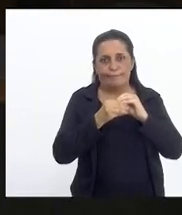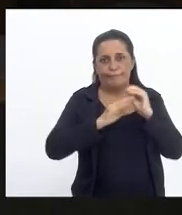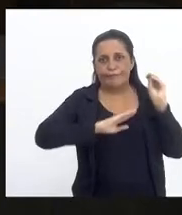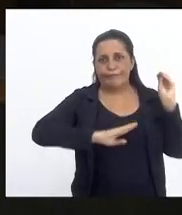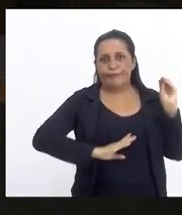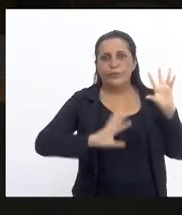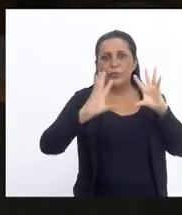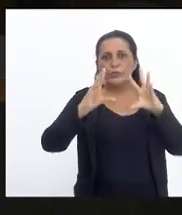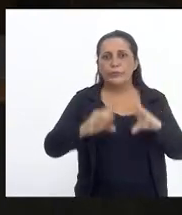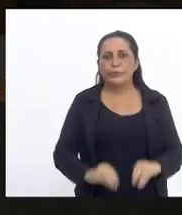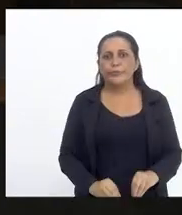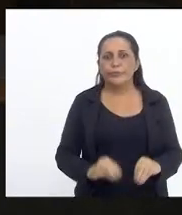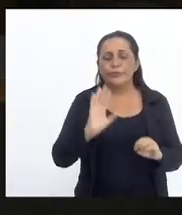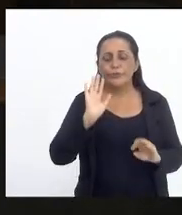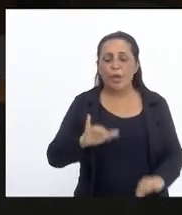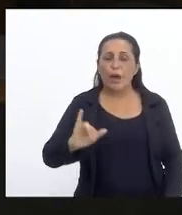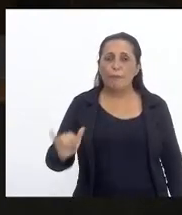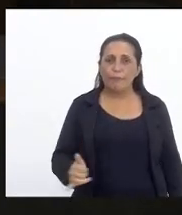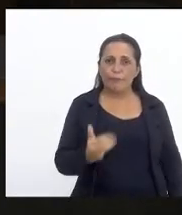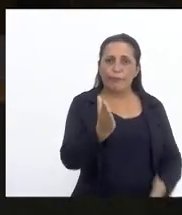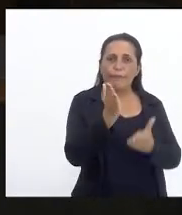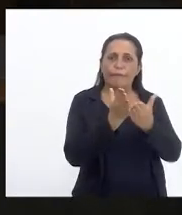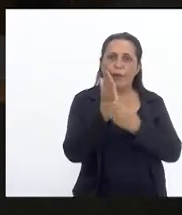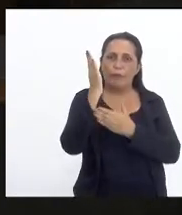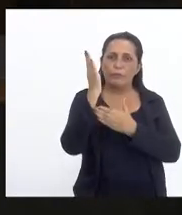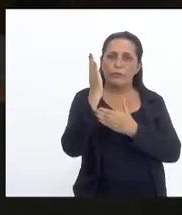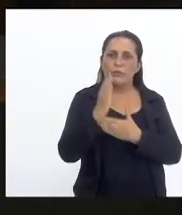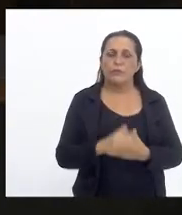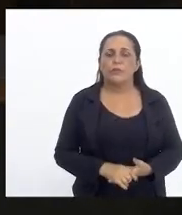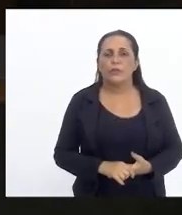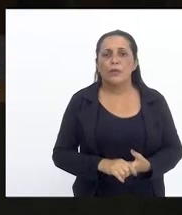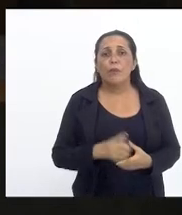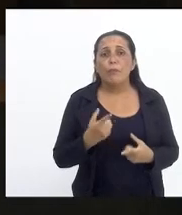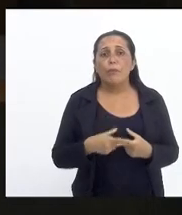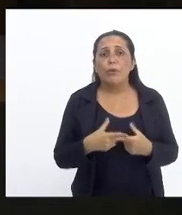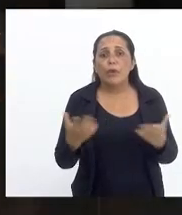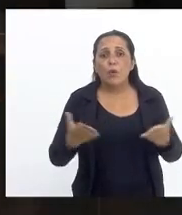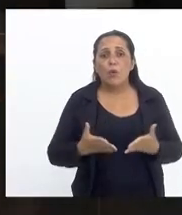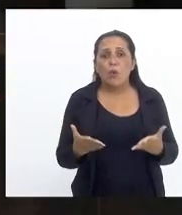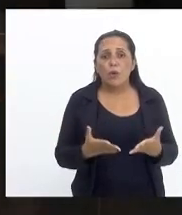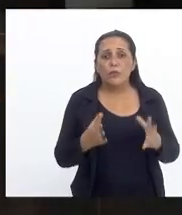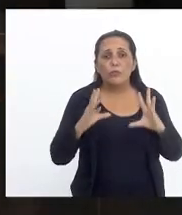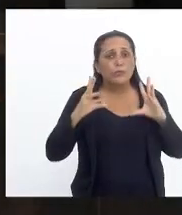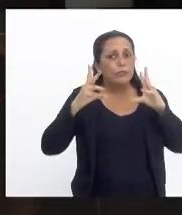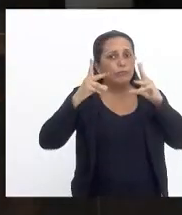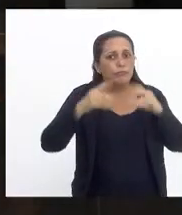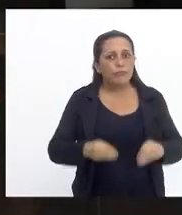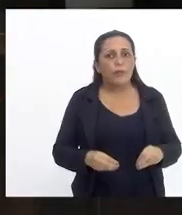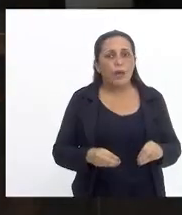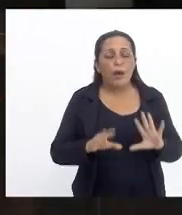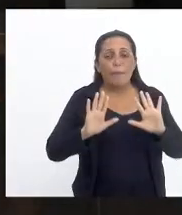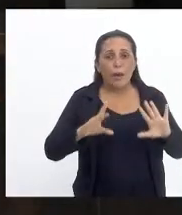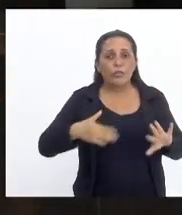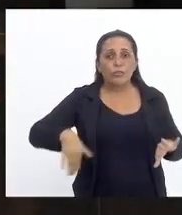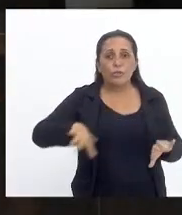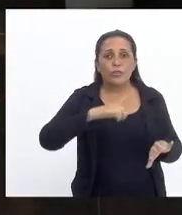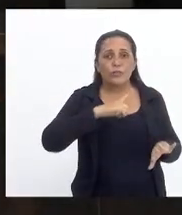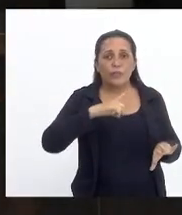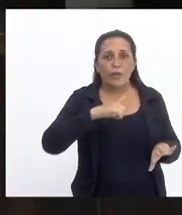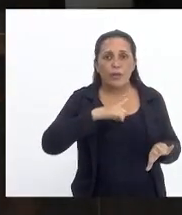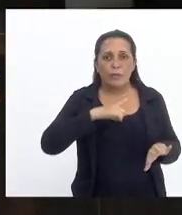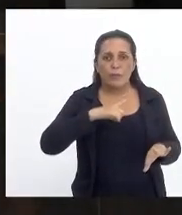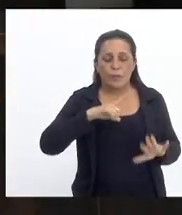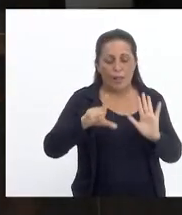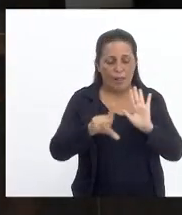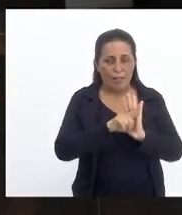é tudo aquilo que tá aprovado pelo confaz que hoje nesse momento é quase tudo é mas nós temos a lei do